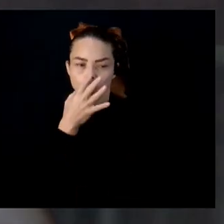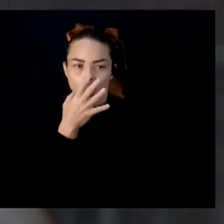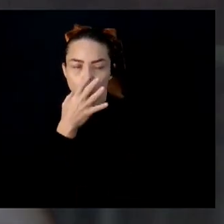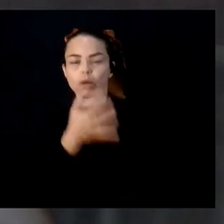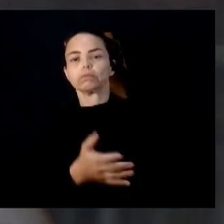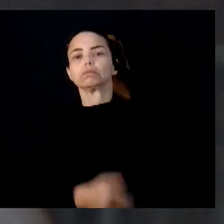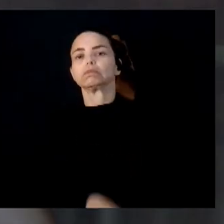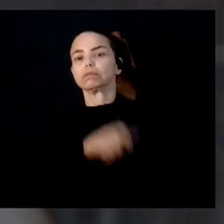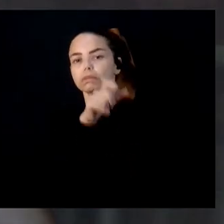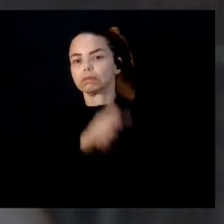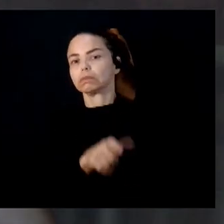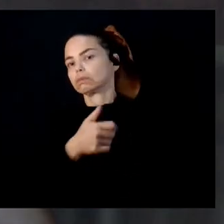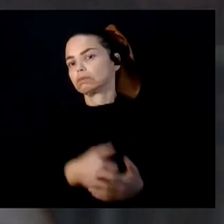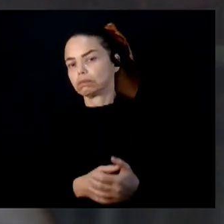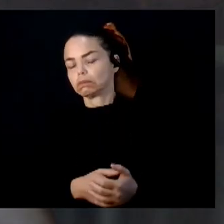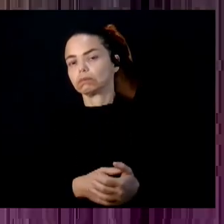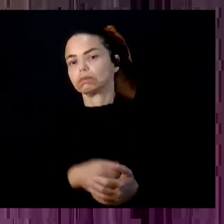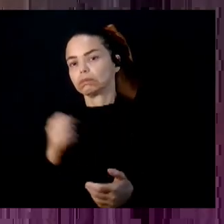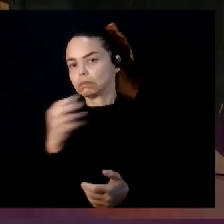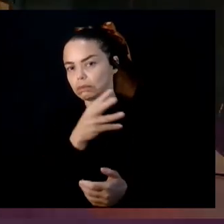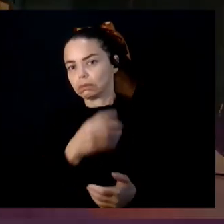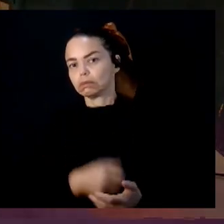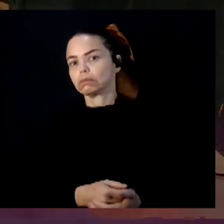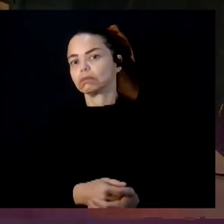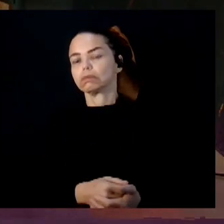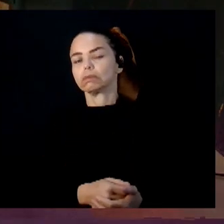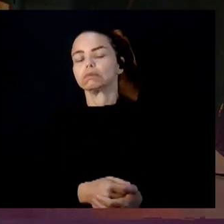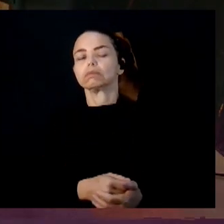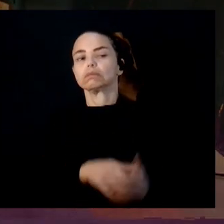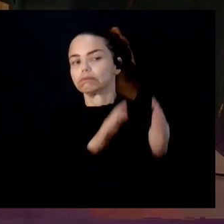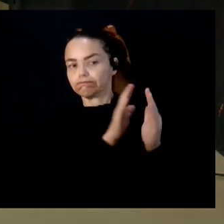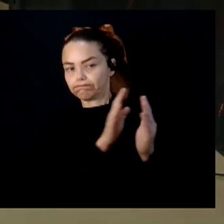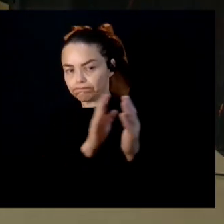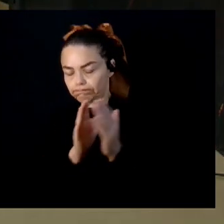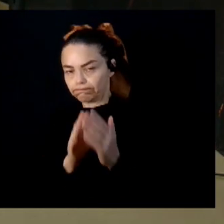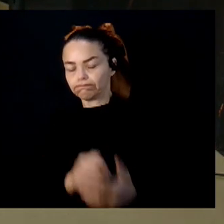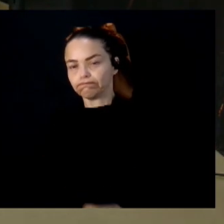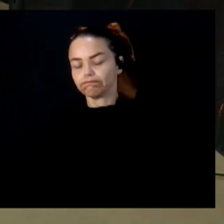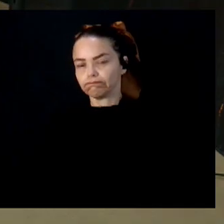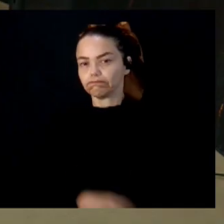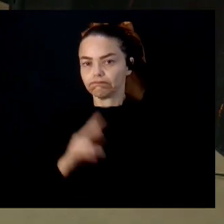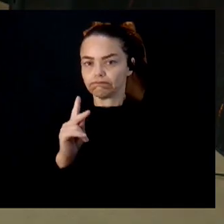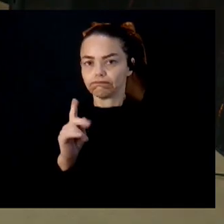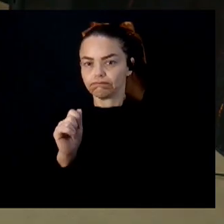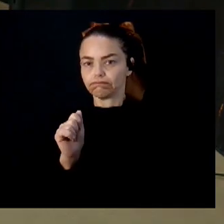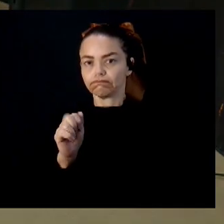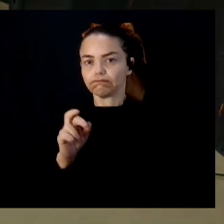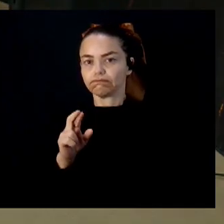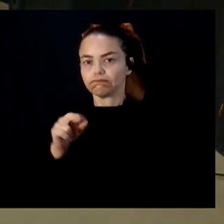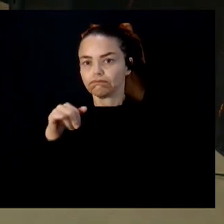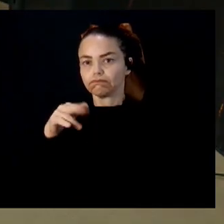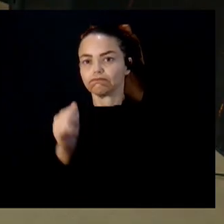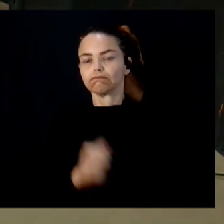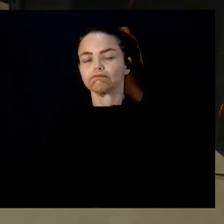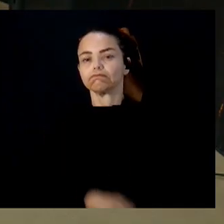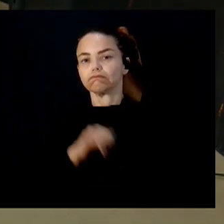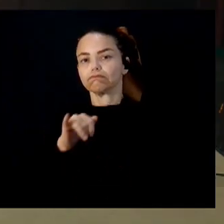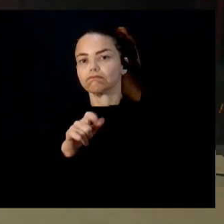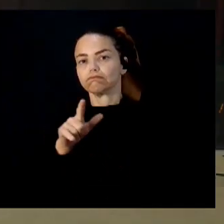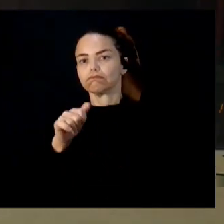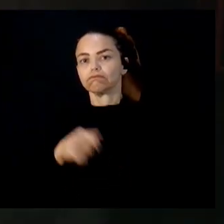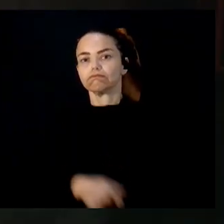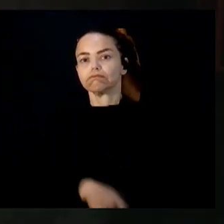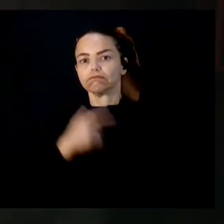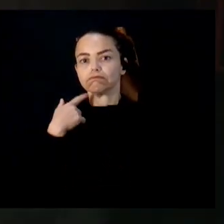como sempre uma pessoa nova, a cada momento ali. Karina, a Júlia inclusive acabou de mencionar uma das coisas, por exemplo,